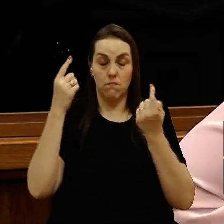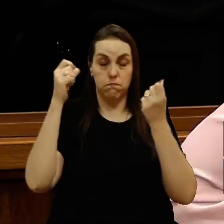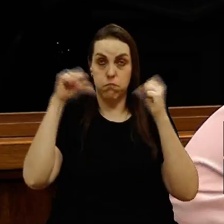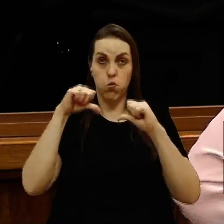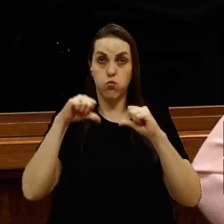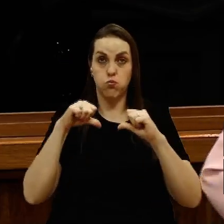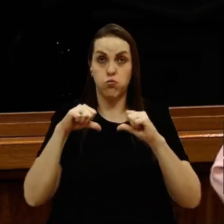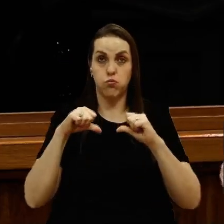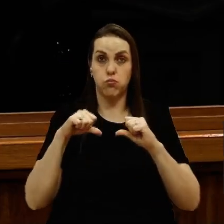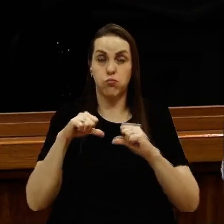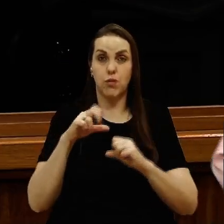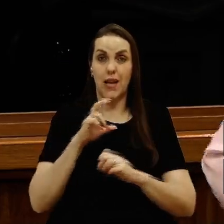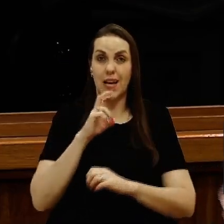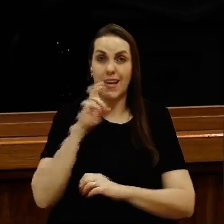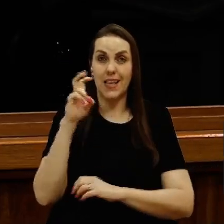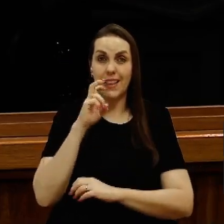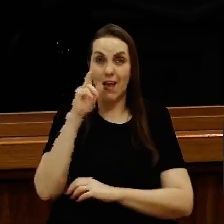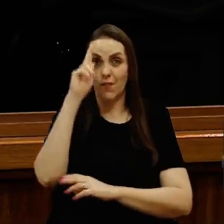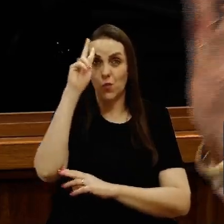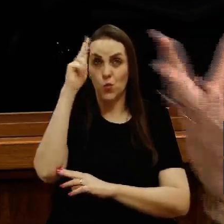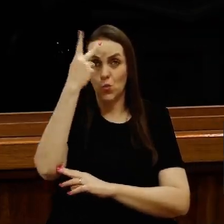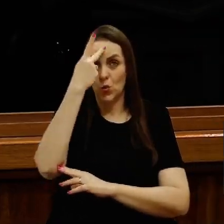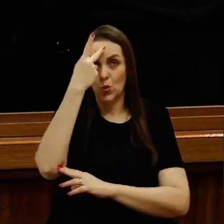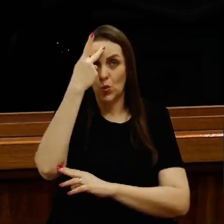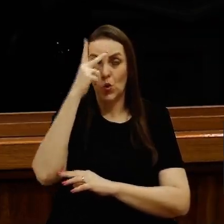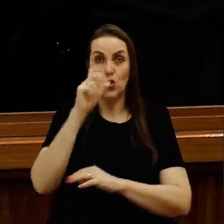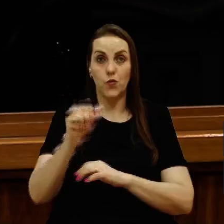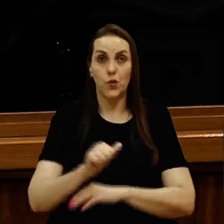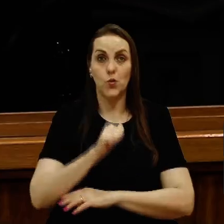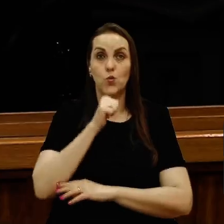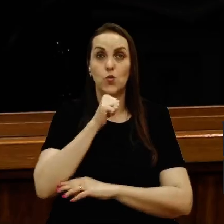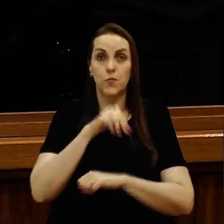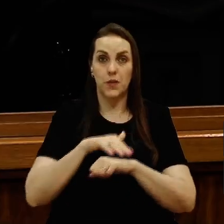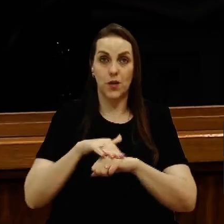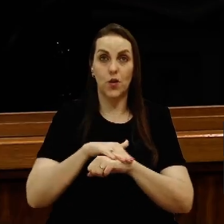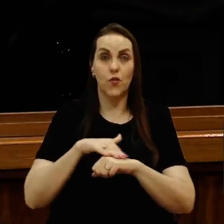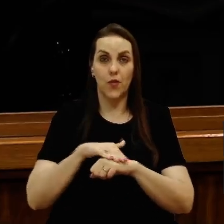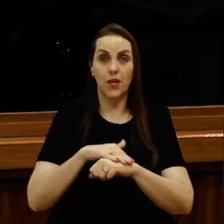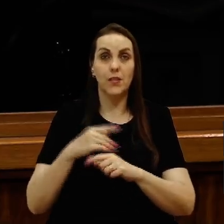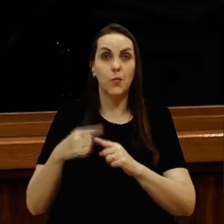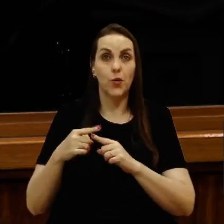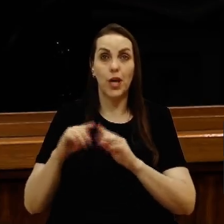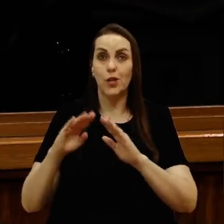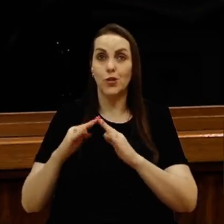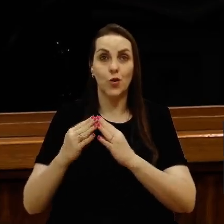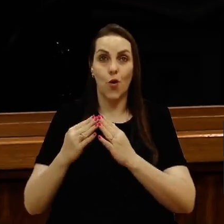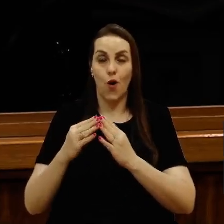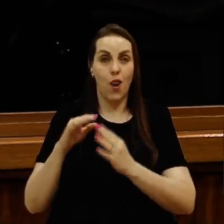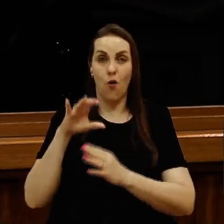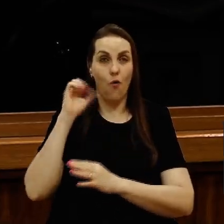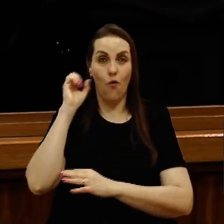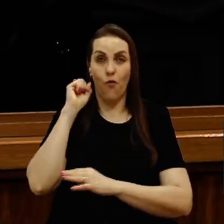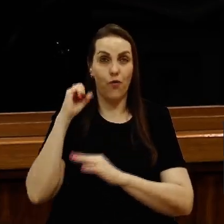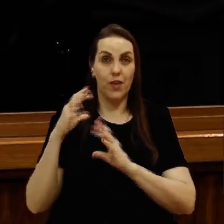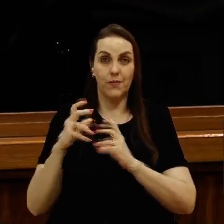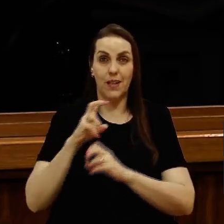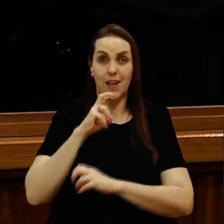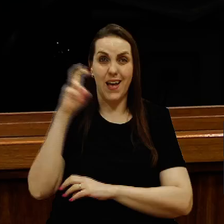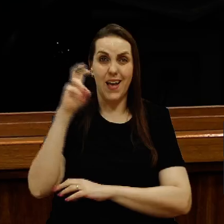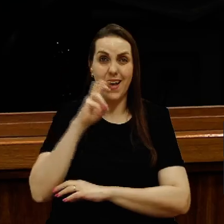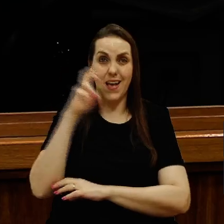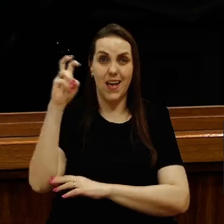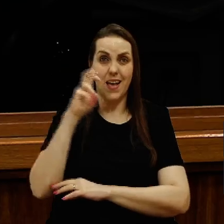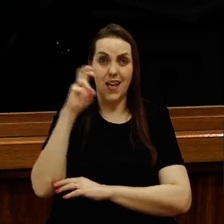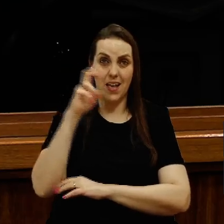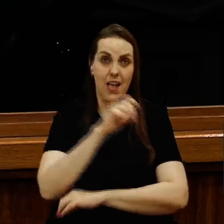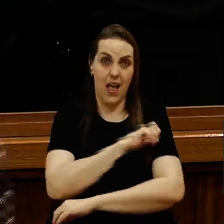gritava muito. Eu tive que suspender ali a nossa conversa, porque a escola inteira ouvia e a própria